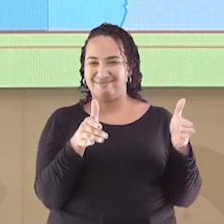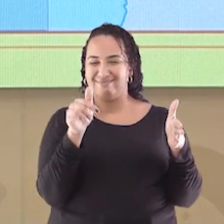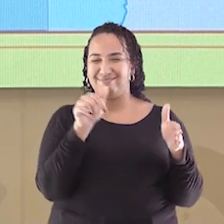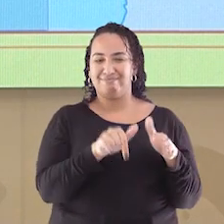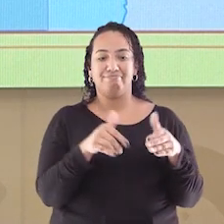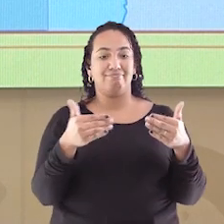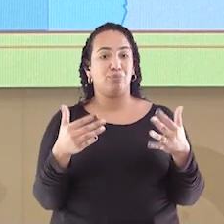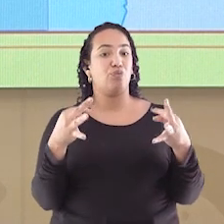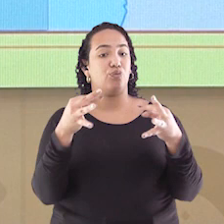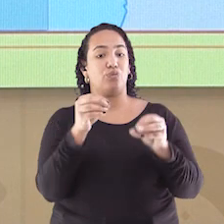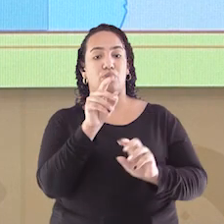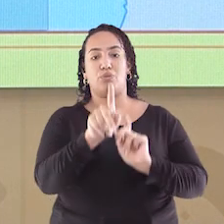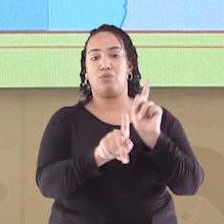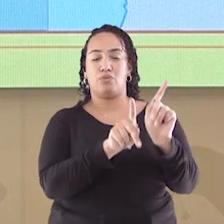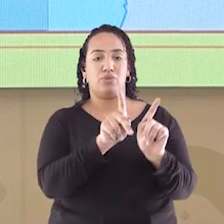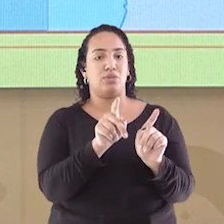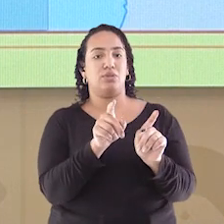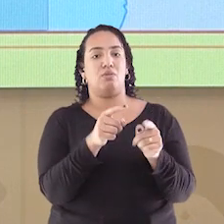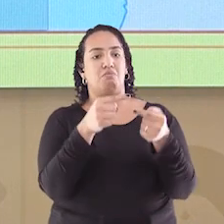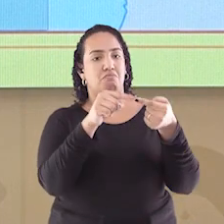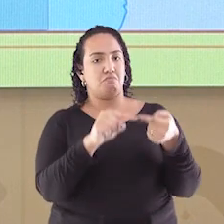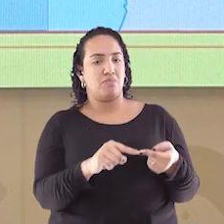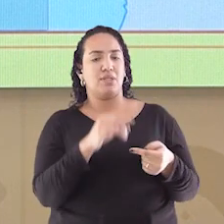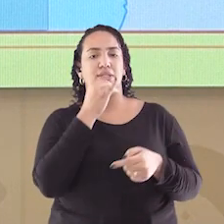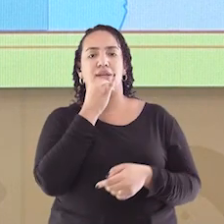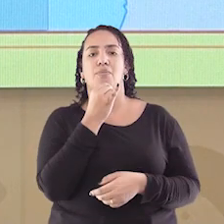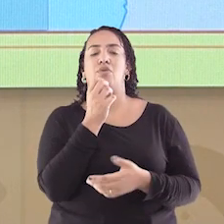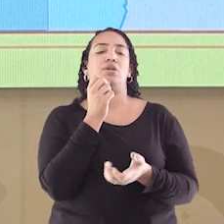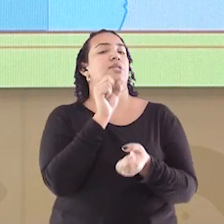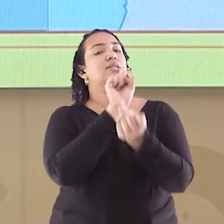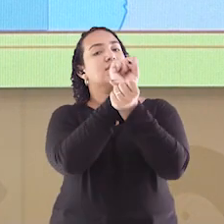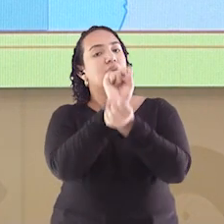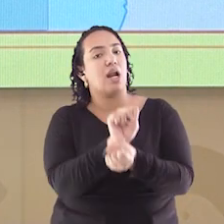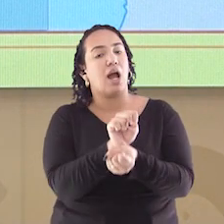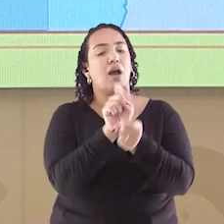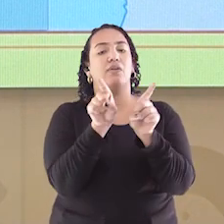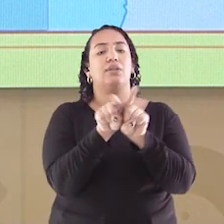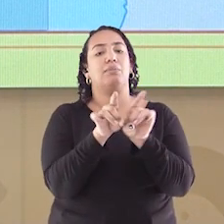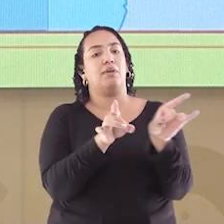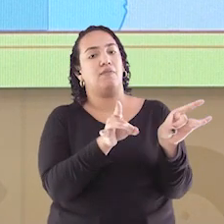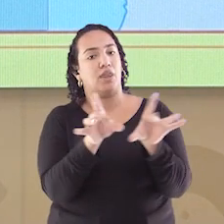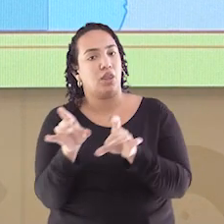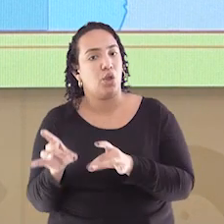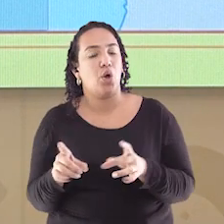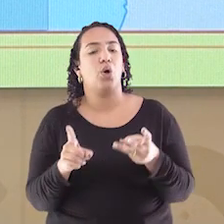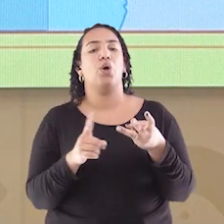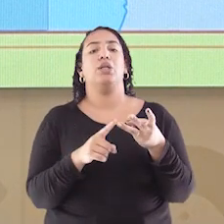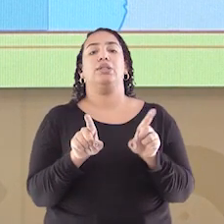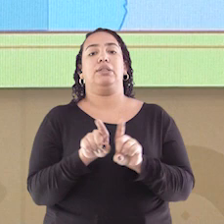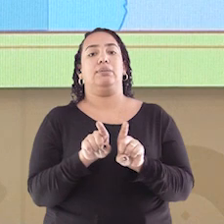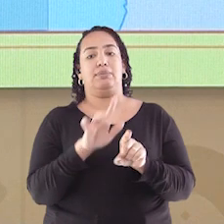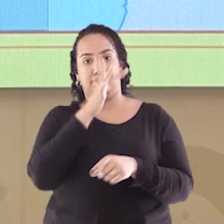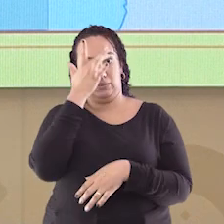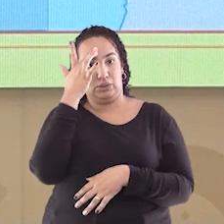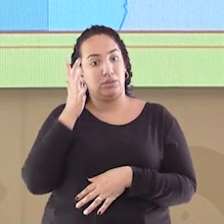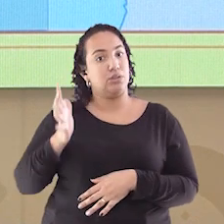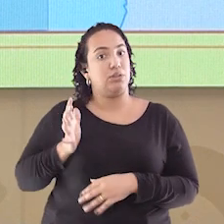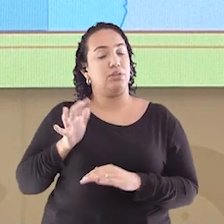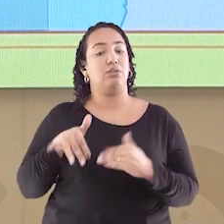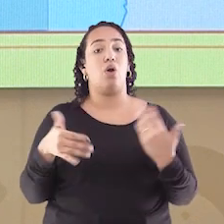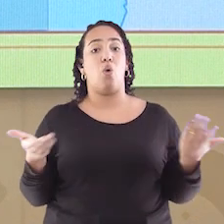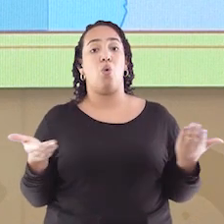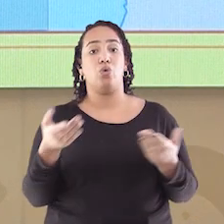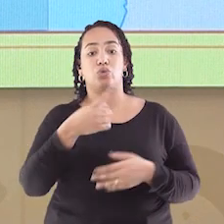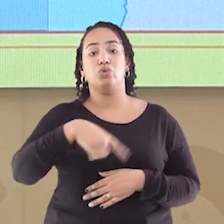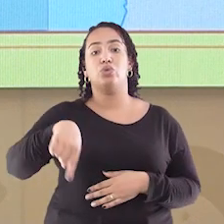englobaram toda a população, desde escravos a pequenos e grandes comerciantes e também a elite. Hoje nós veremos um pouquinho